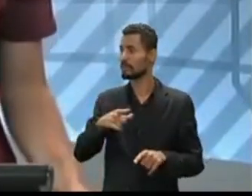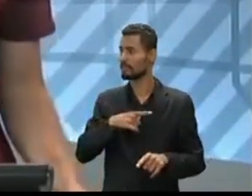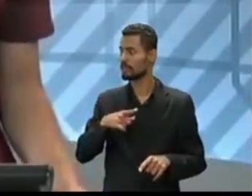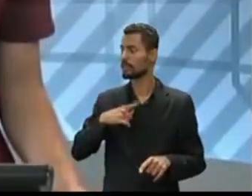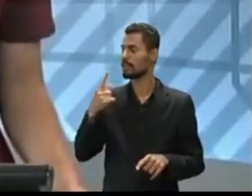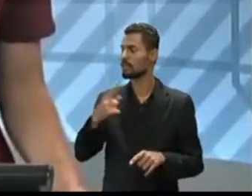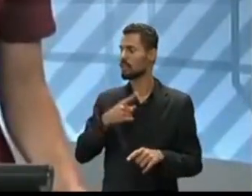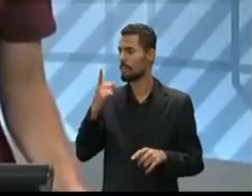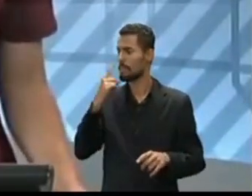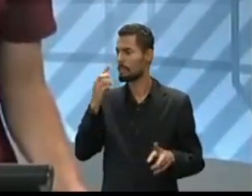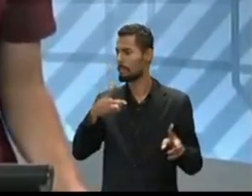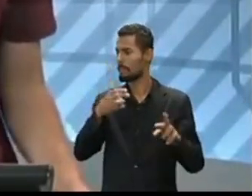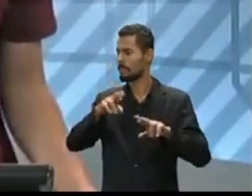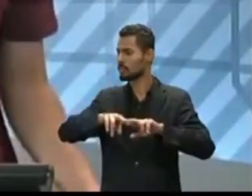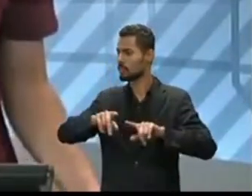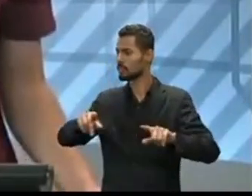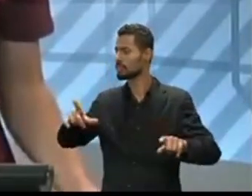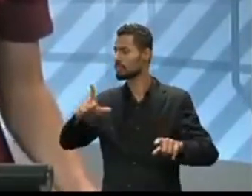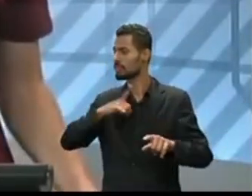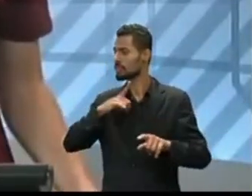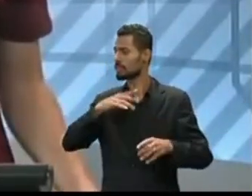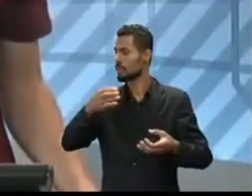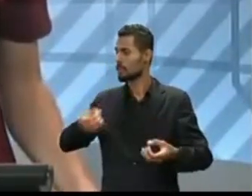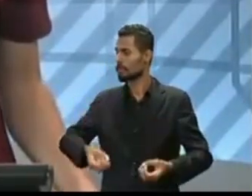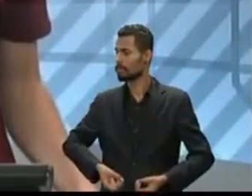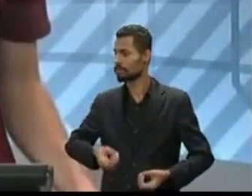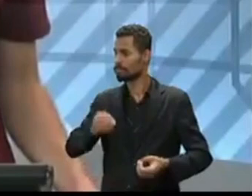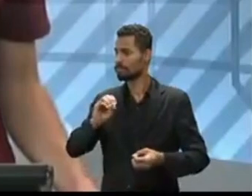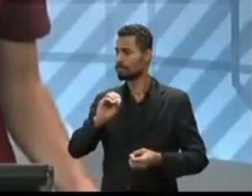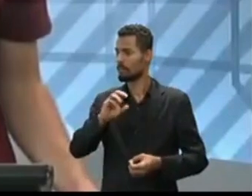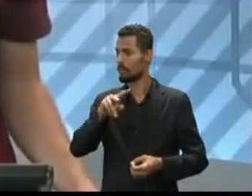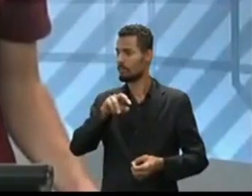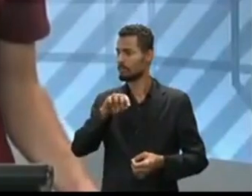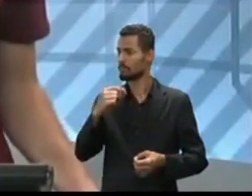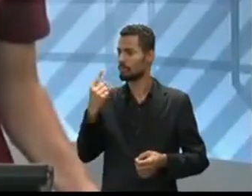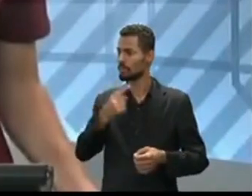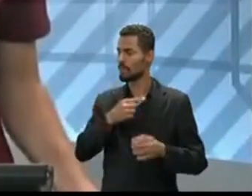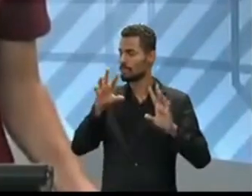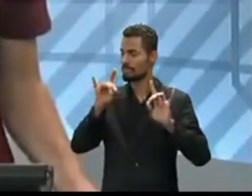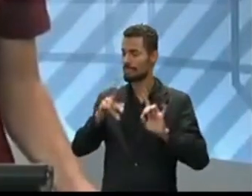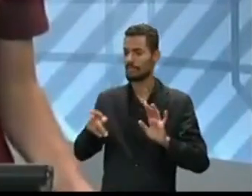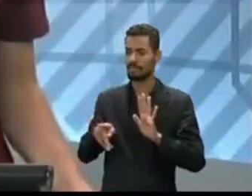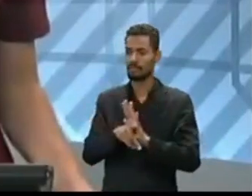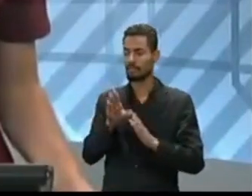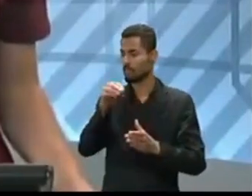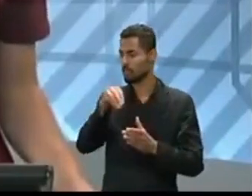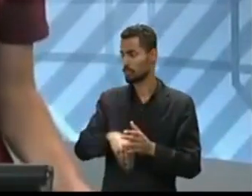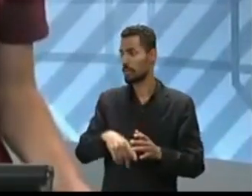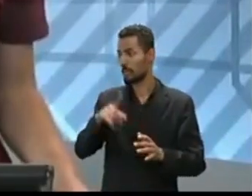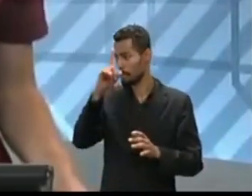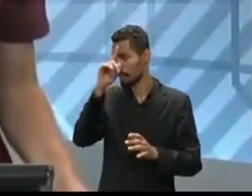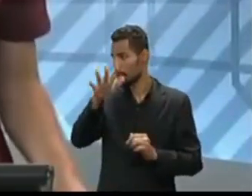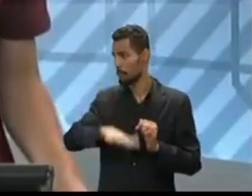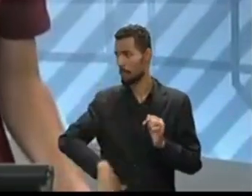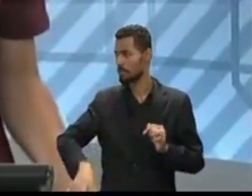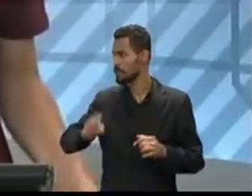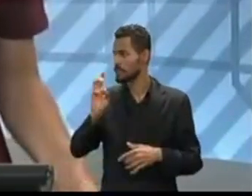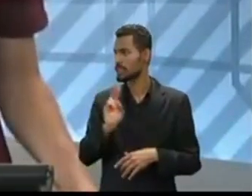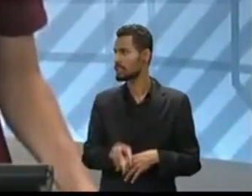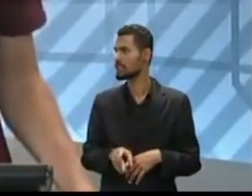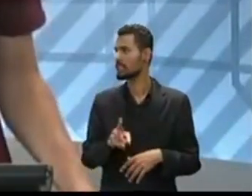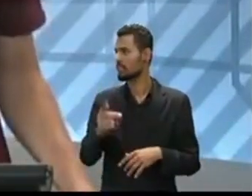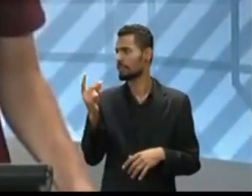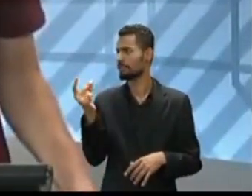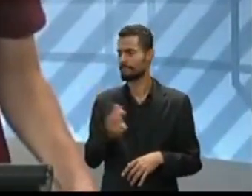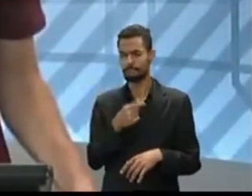produzir espermatozoides ou óvulos com aquele DNA específico que a gente injetou ali. E isso vai ficar na população para sempre, ou por um